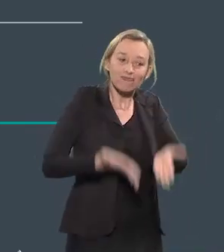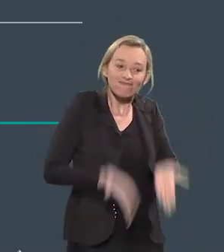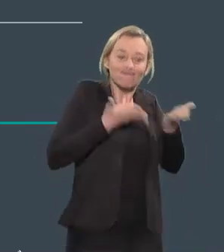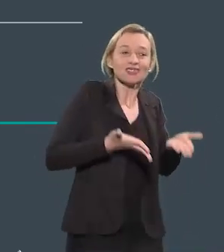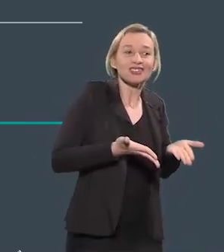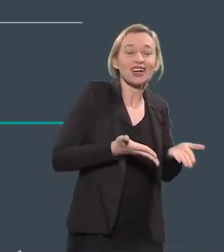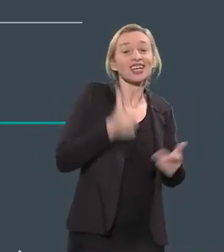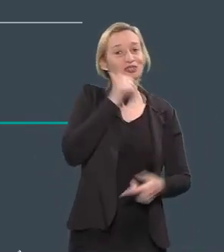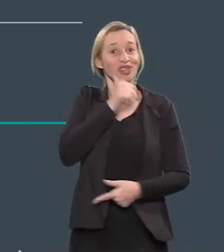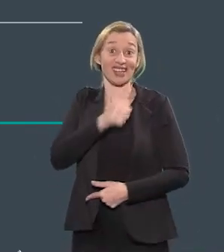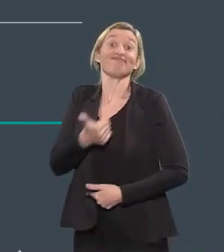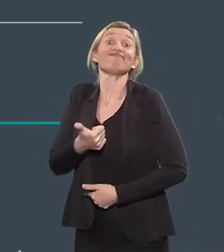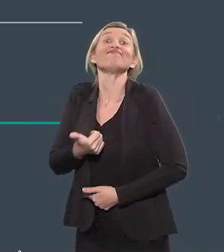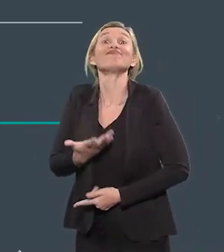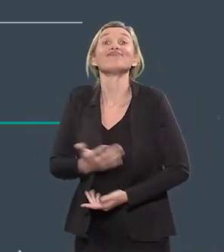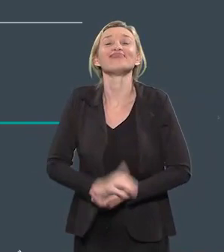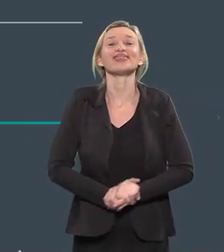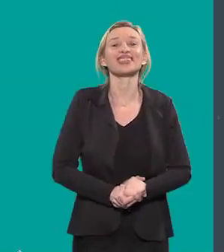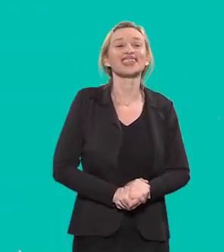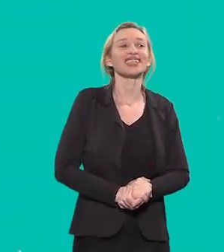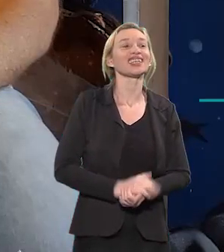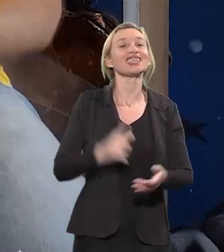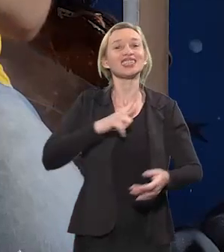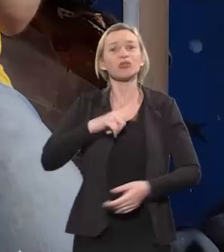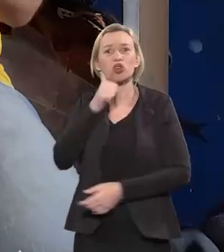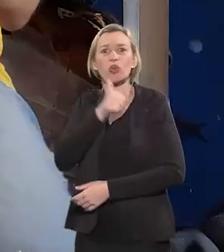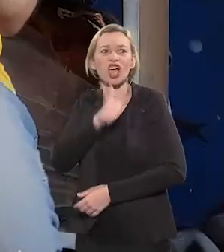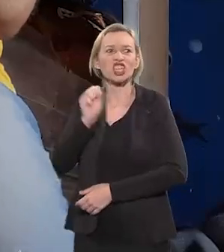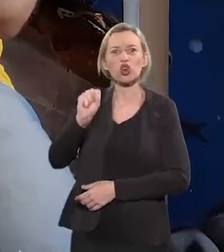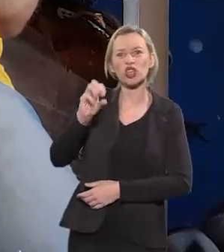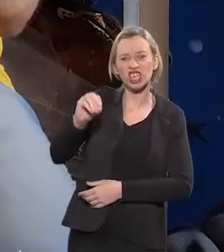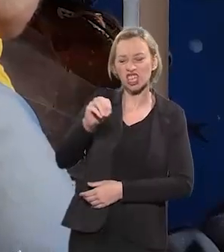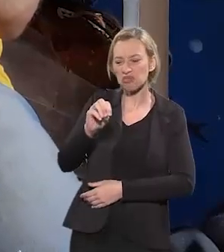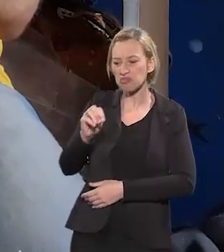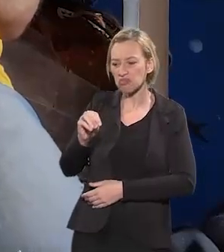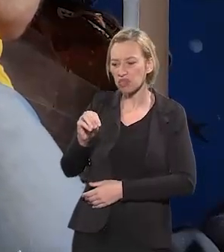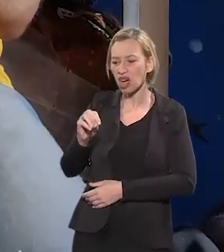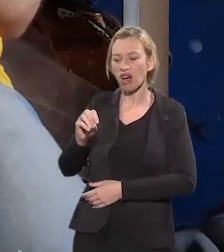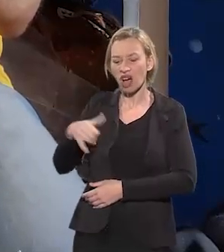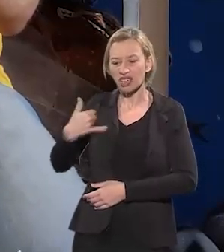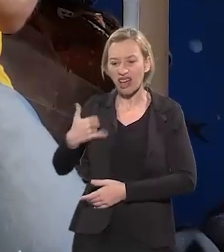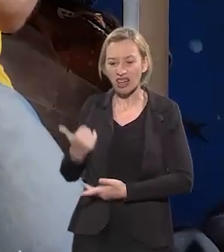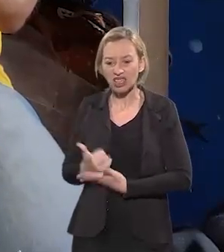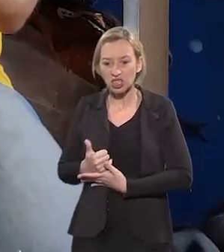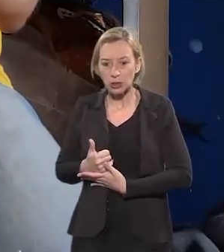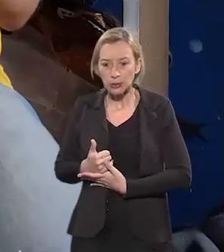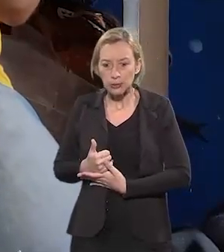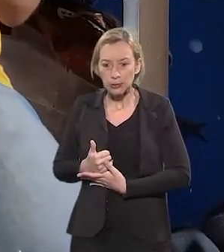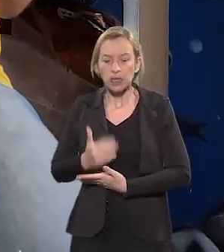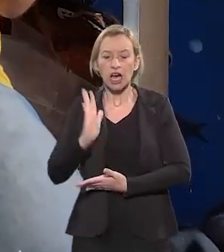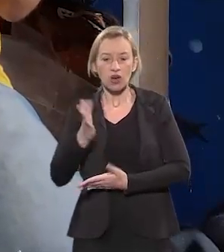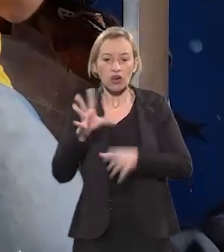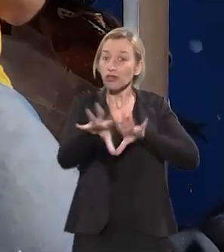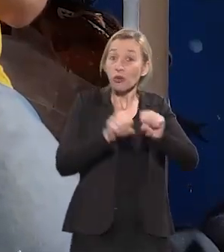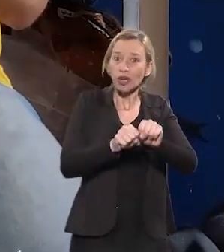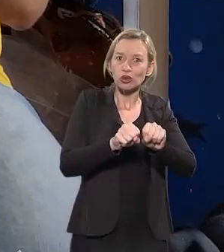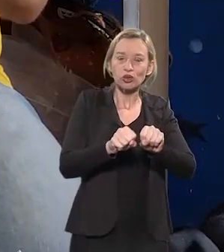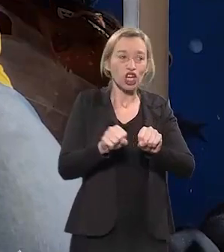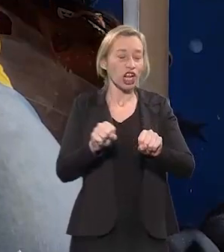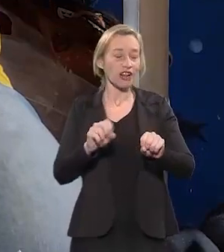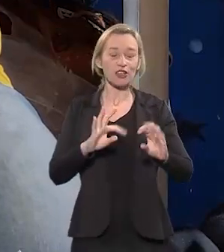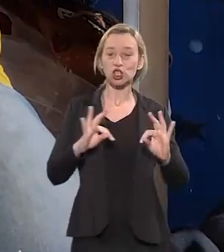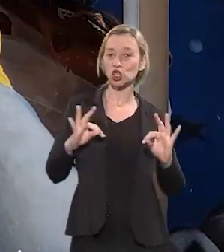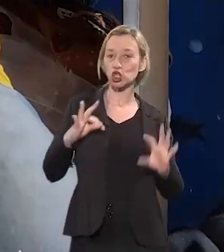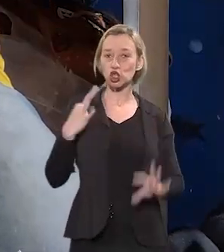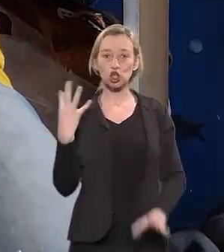trabalho, poder levantar a autoestima da mulherada. A gente tem uma senhora de 80 e poucos anos, que agora na formatura